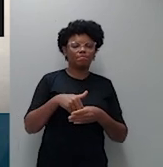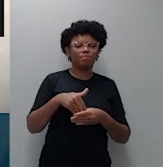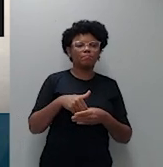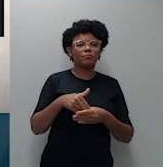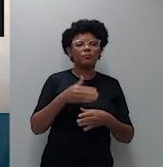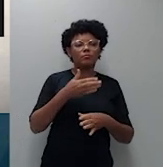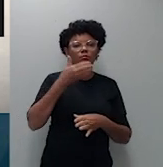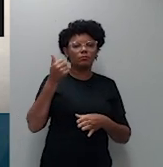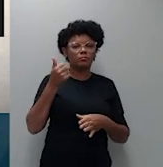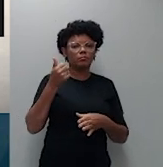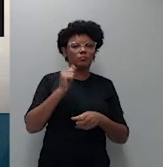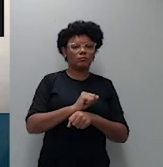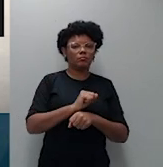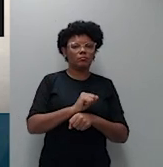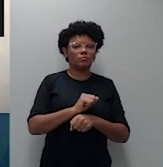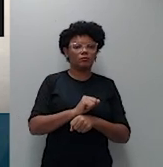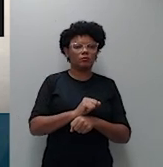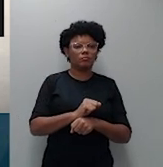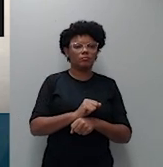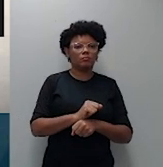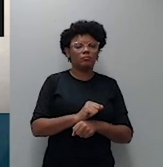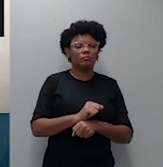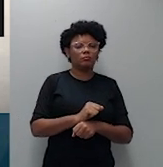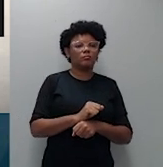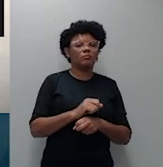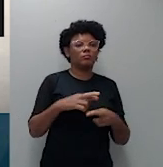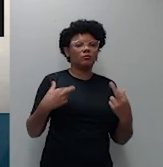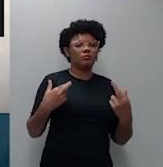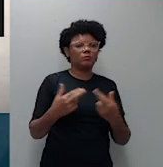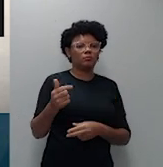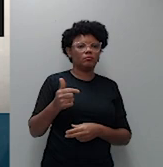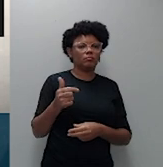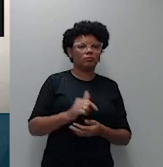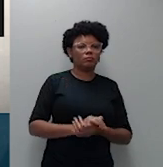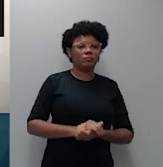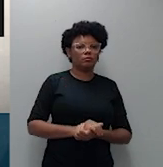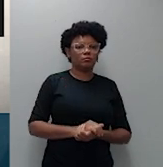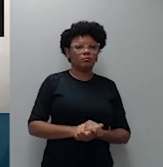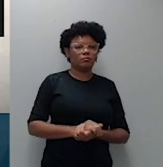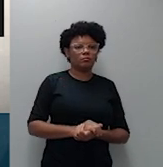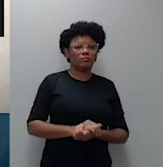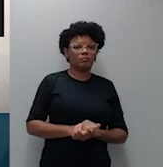a deliberação da segunda opção tratamento